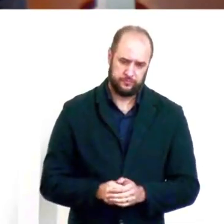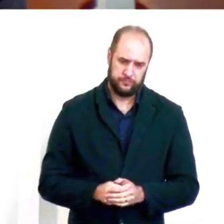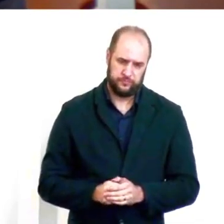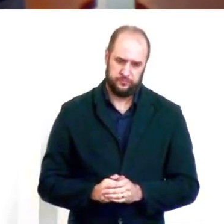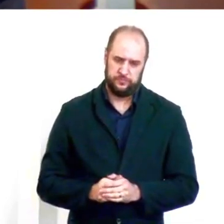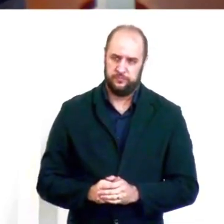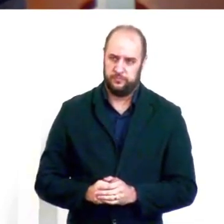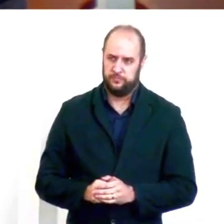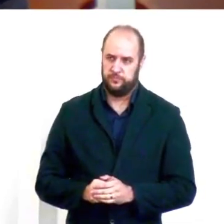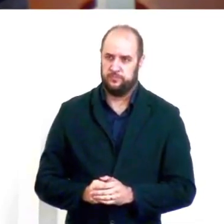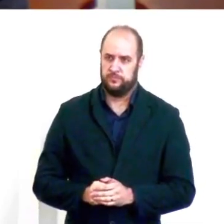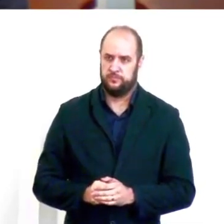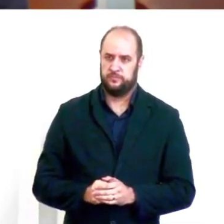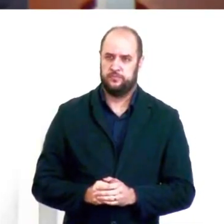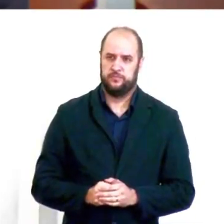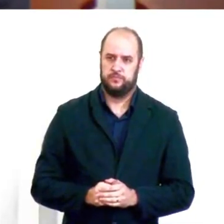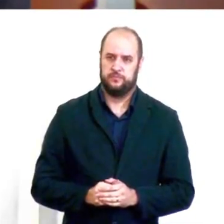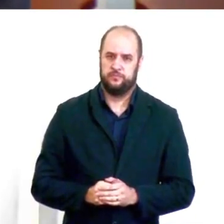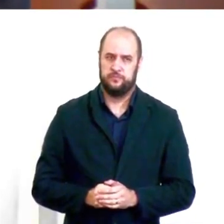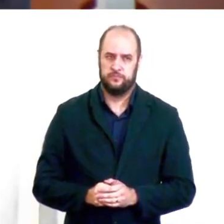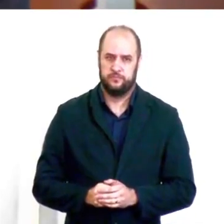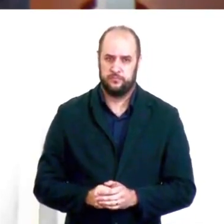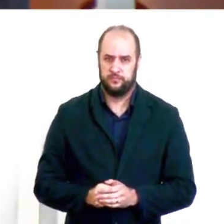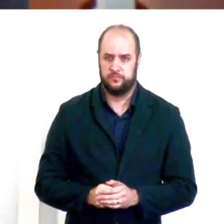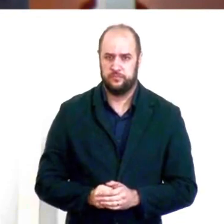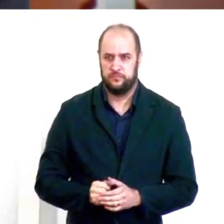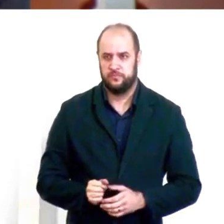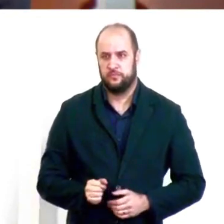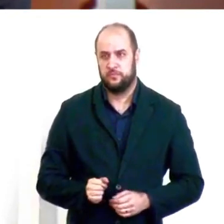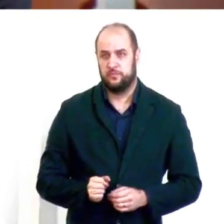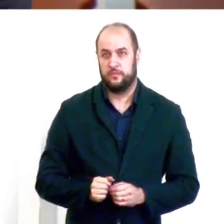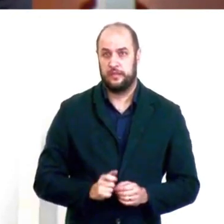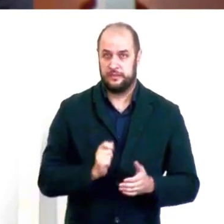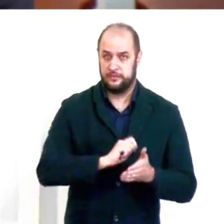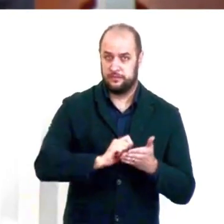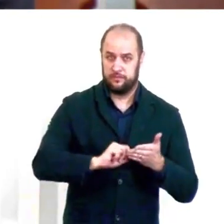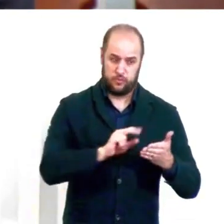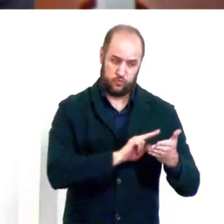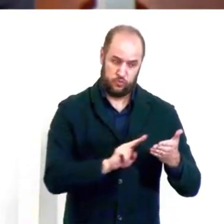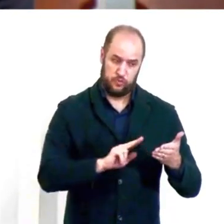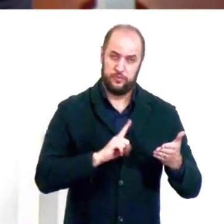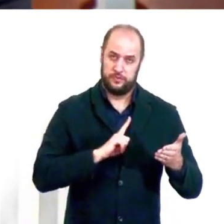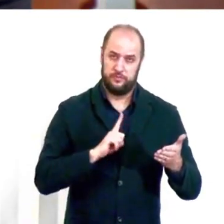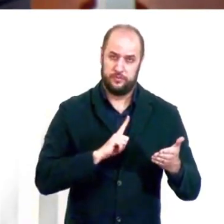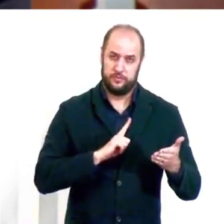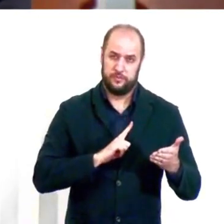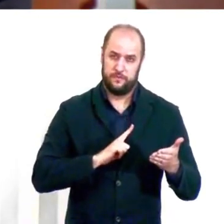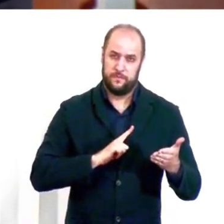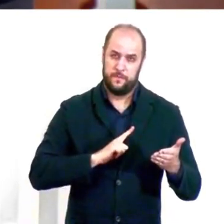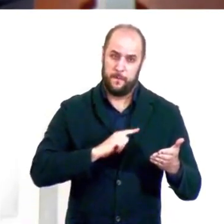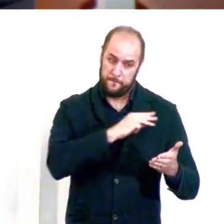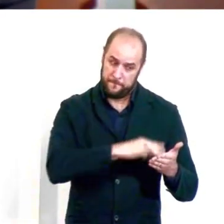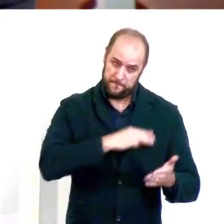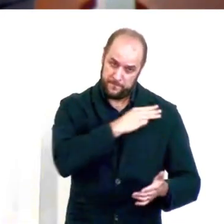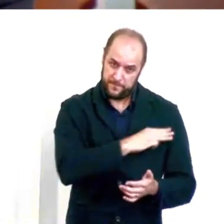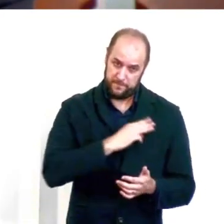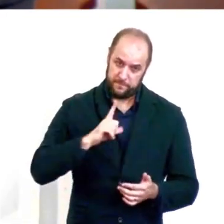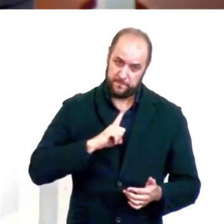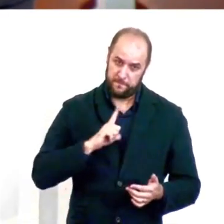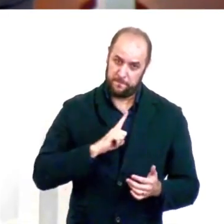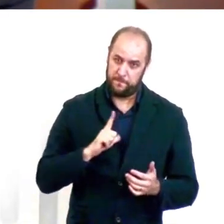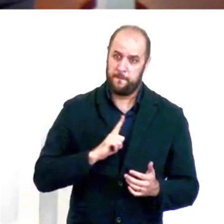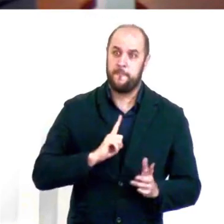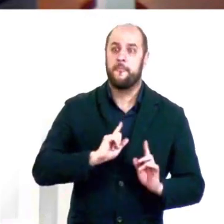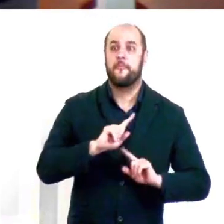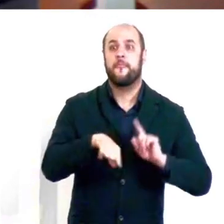do papai aí. Se puder escrever o nome da criança, escreva também como a missão que você vai ter de